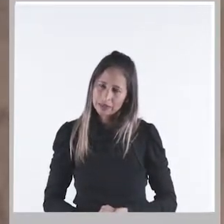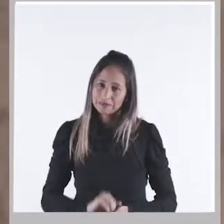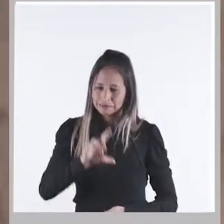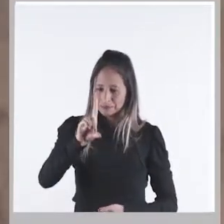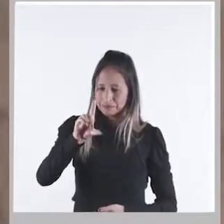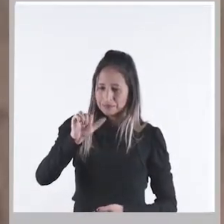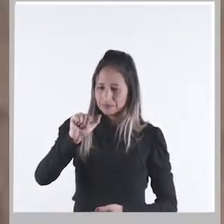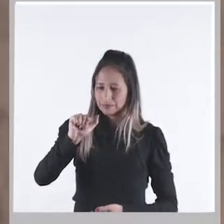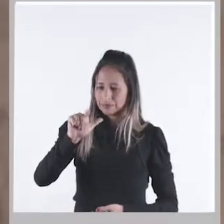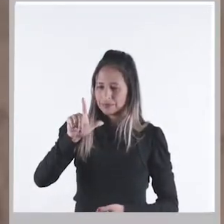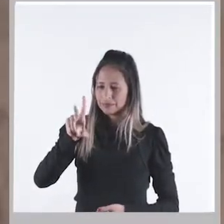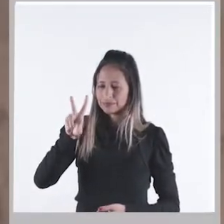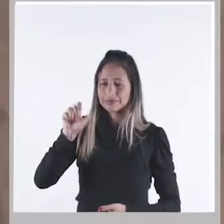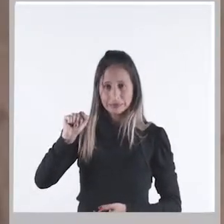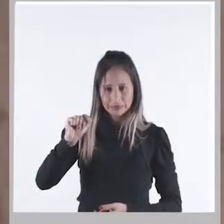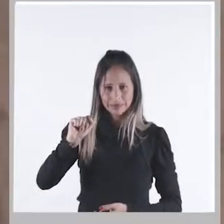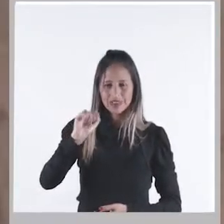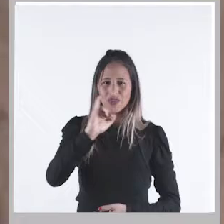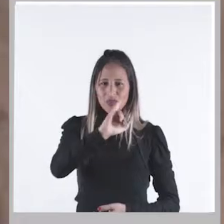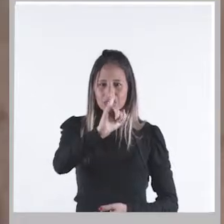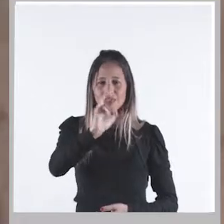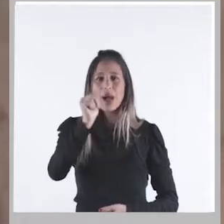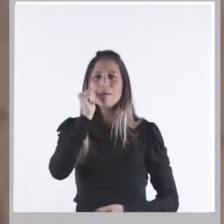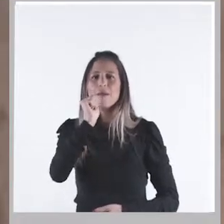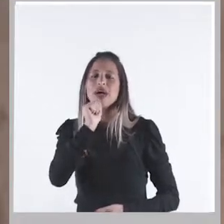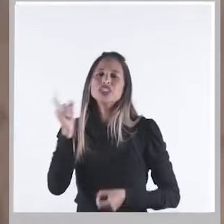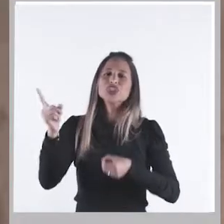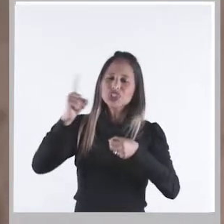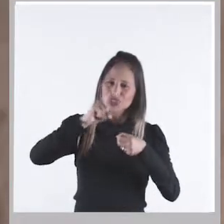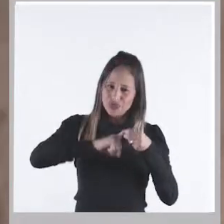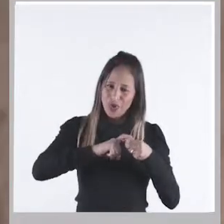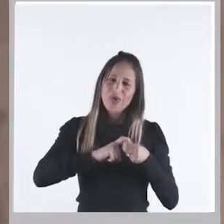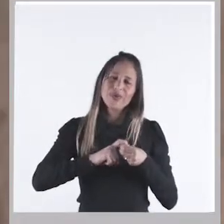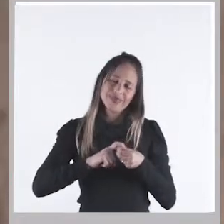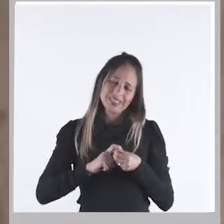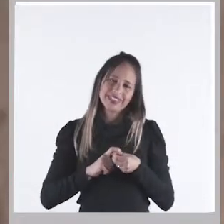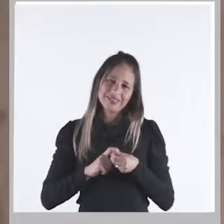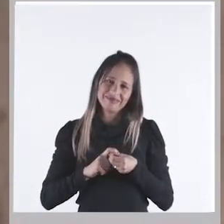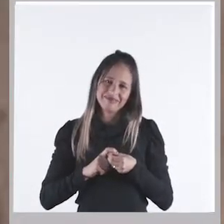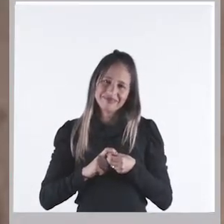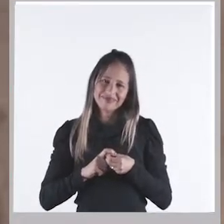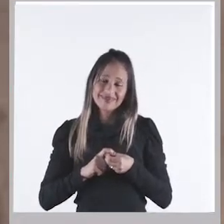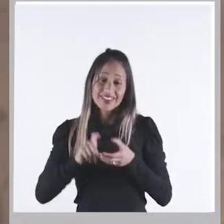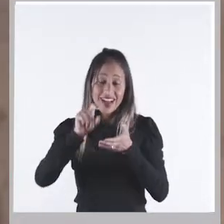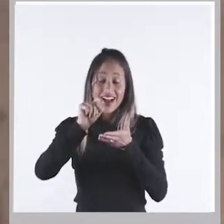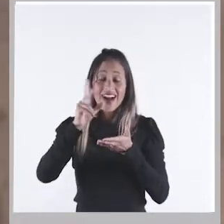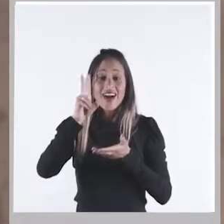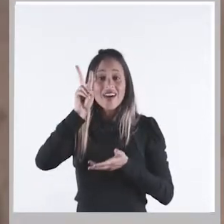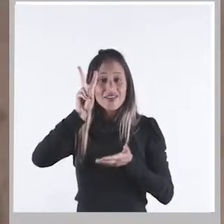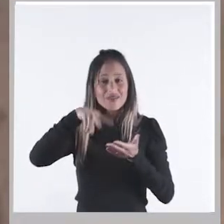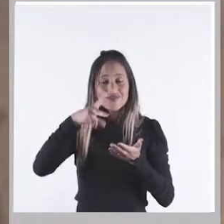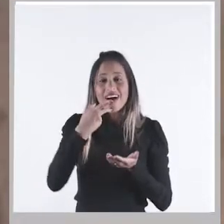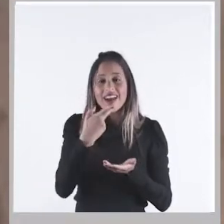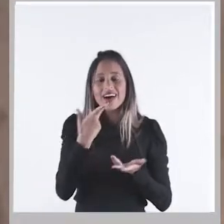Dalva, você fala, né? Eu quero a mamãe de volta. Falando da forma